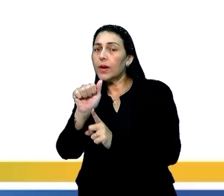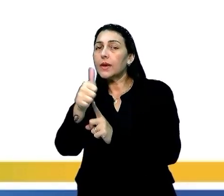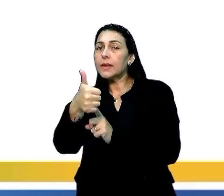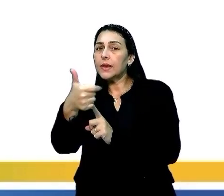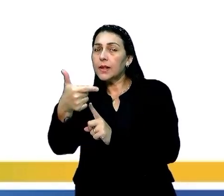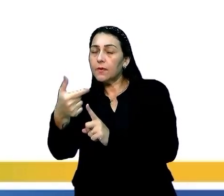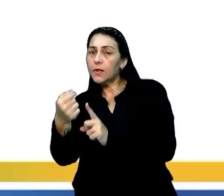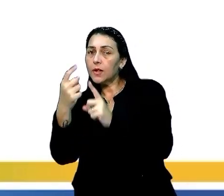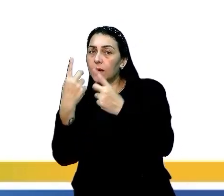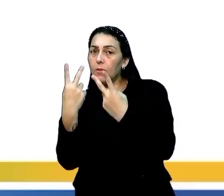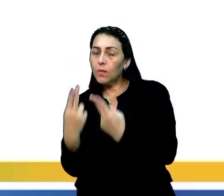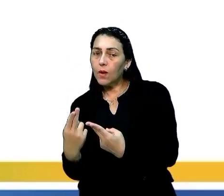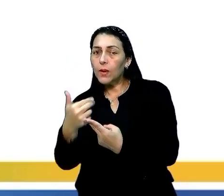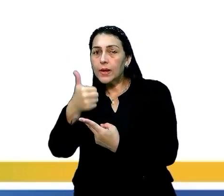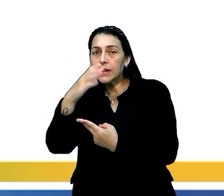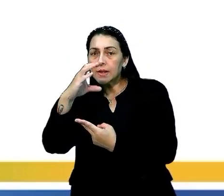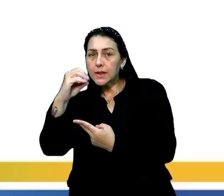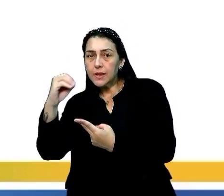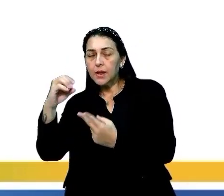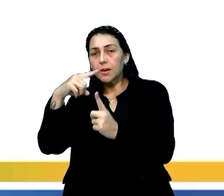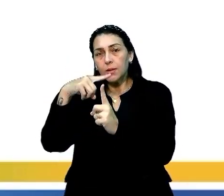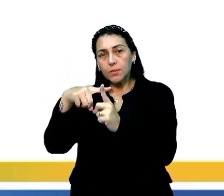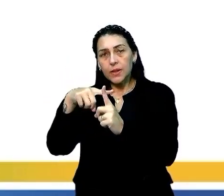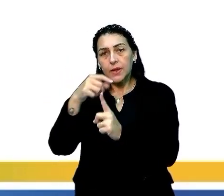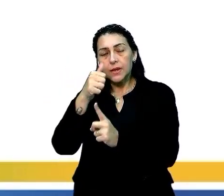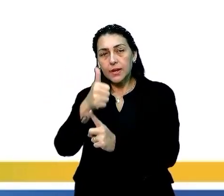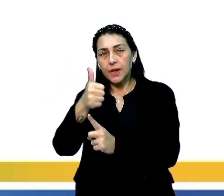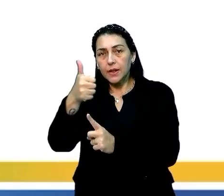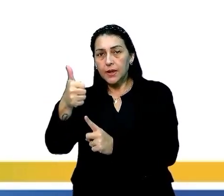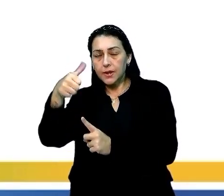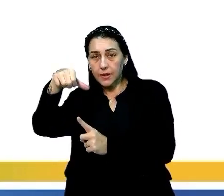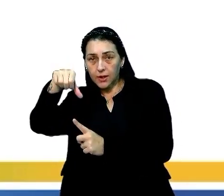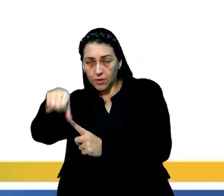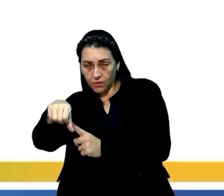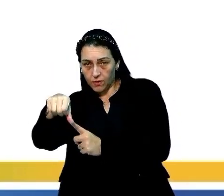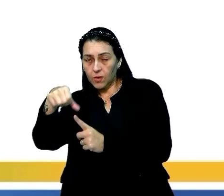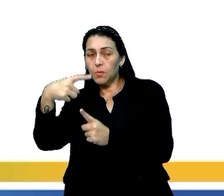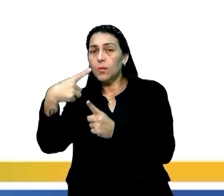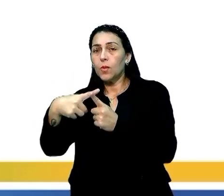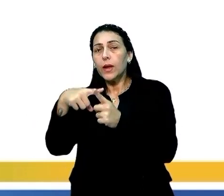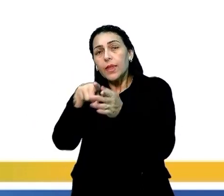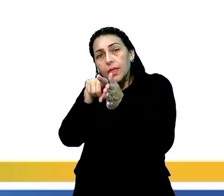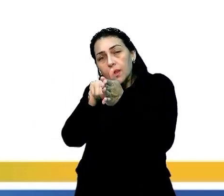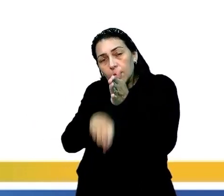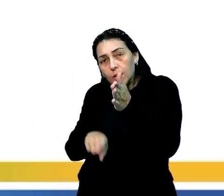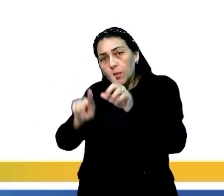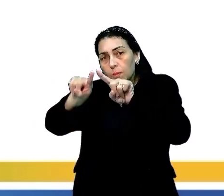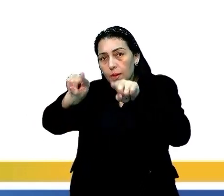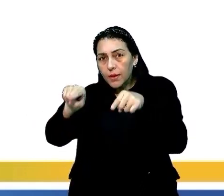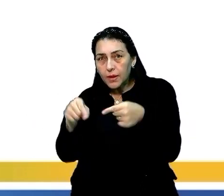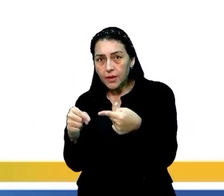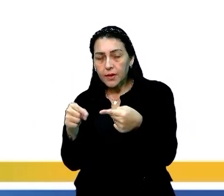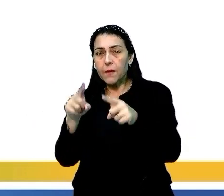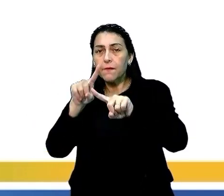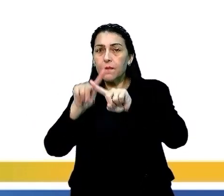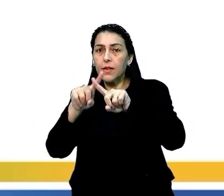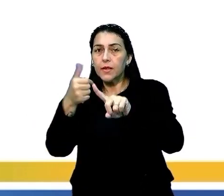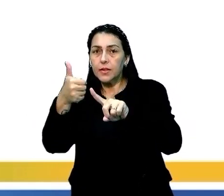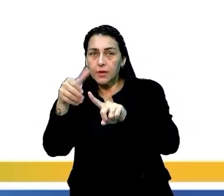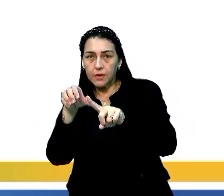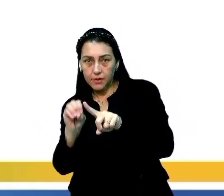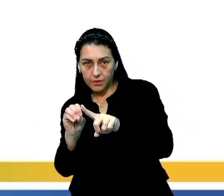A120 é igual a 100 mais 119, porque nós temos lá a subtração entre parênteses, vezes